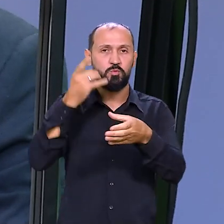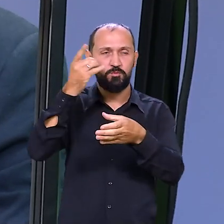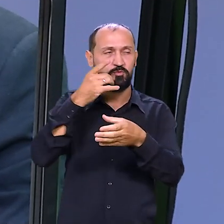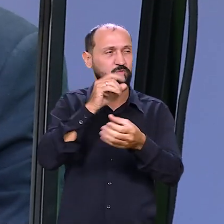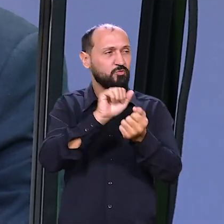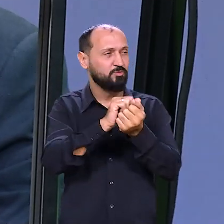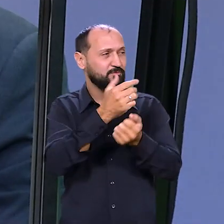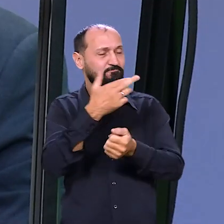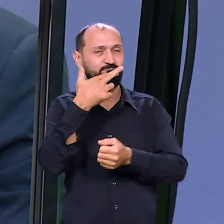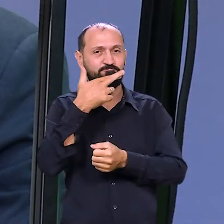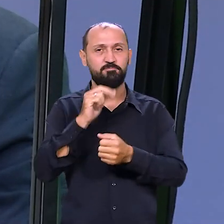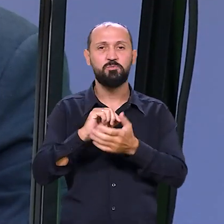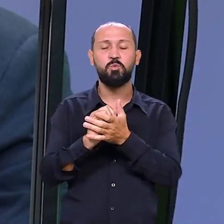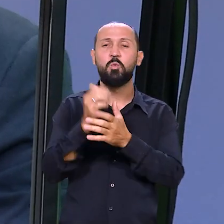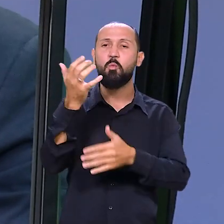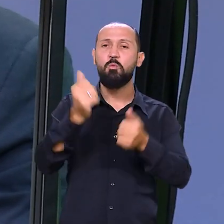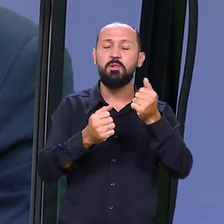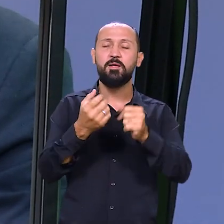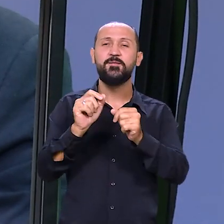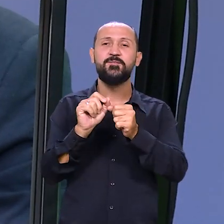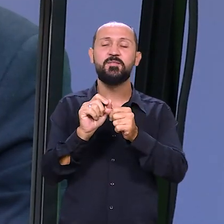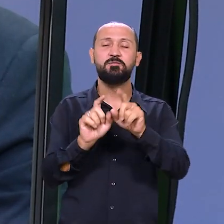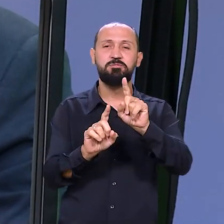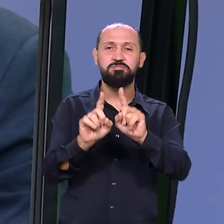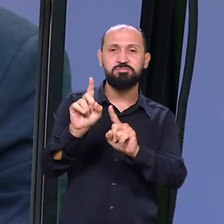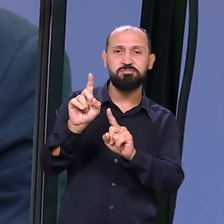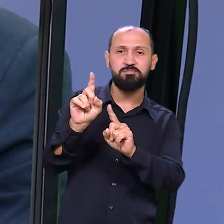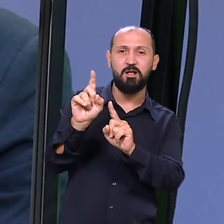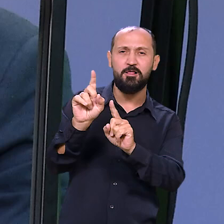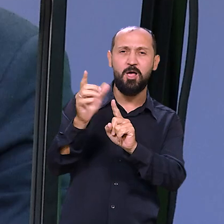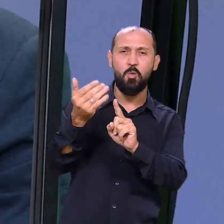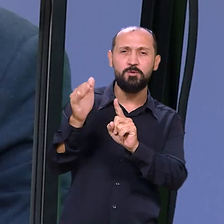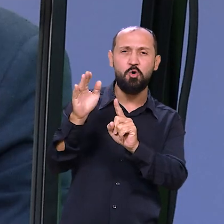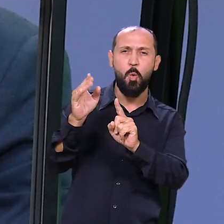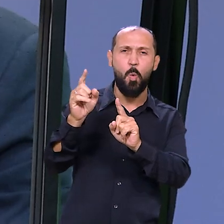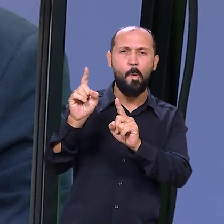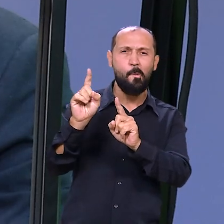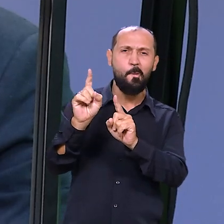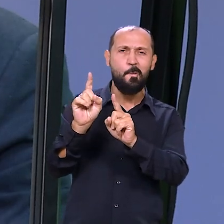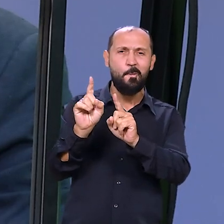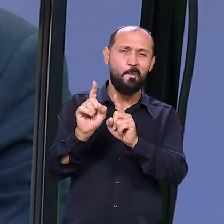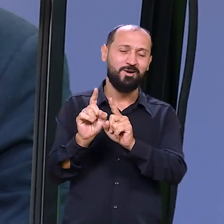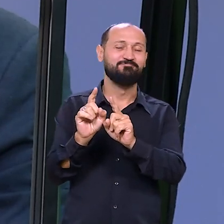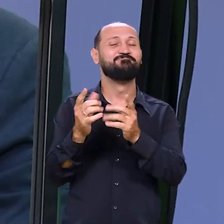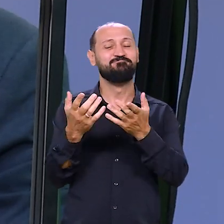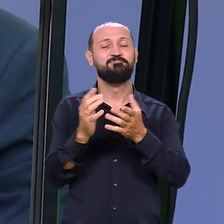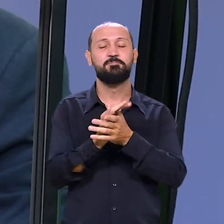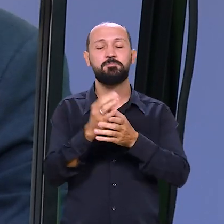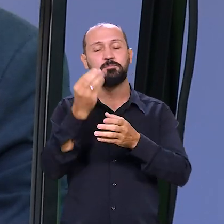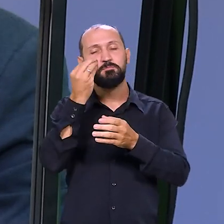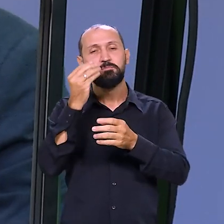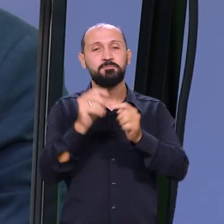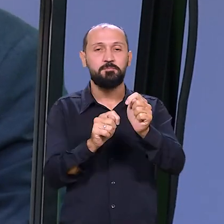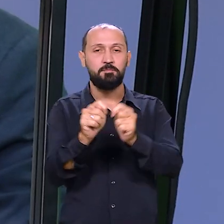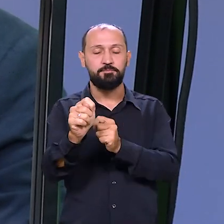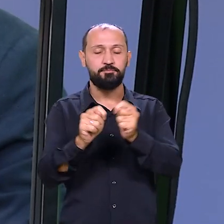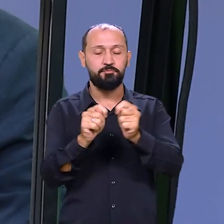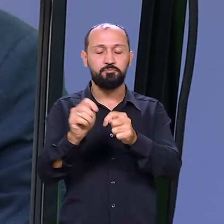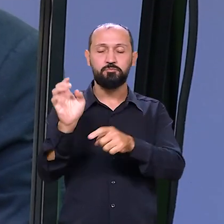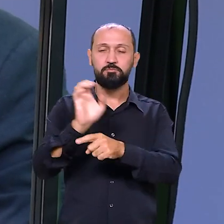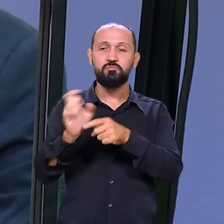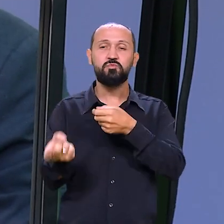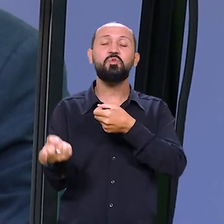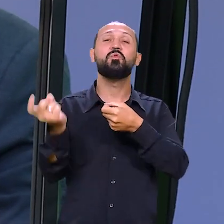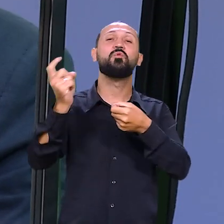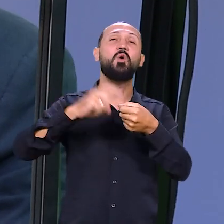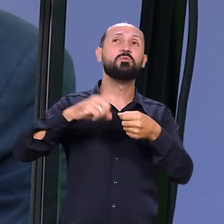buscando, como ele disse, o leite tem diminuído a sua produção, né? Então a gente está procurando, buscando meios de fazer com que o nosso